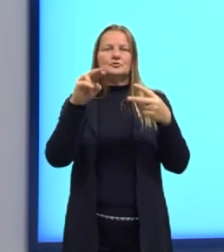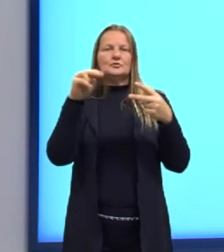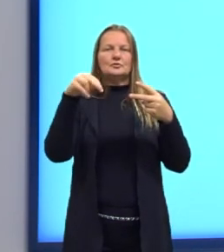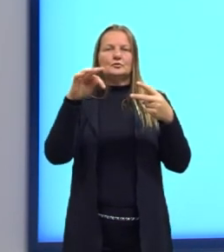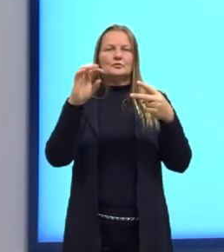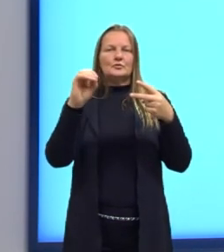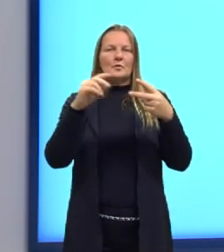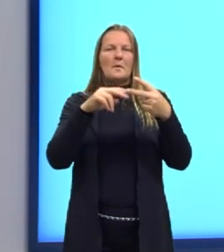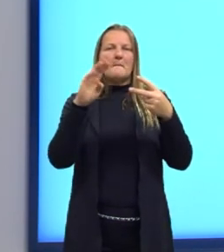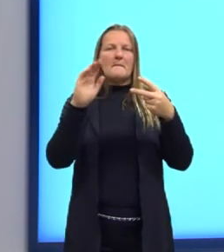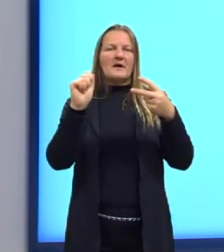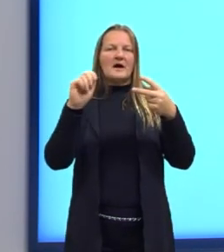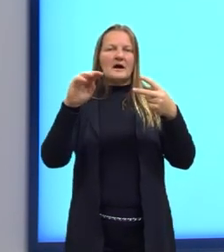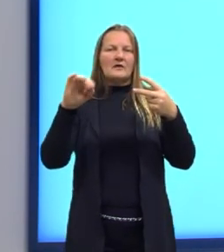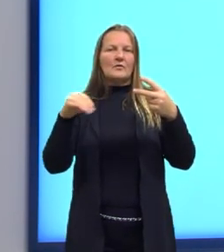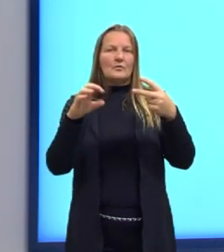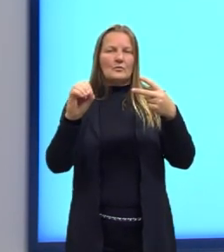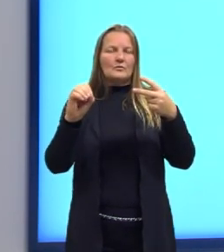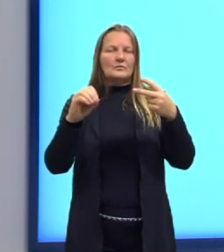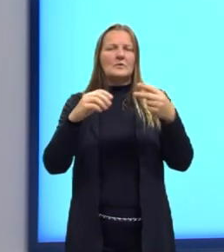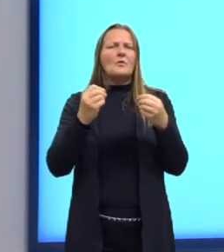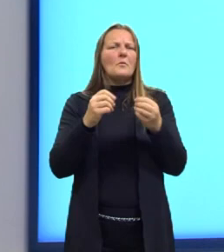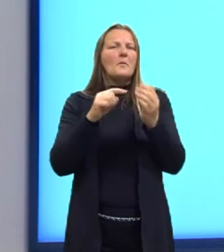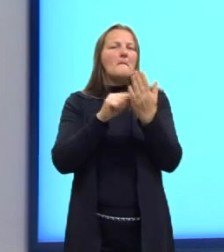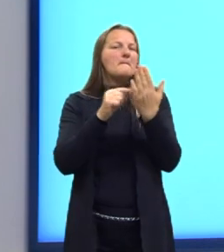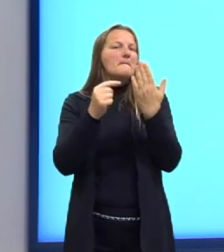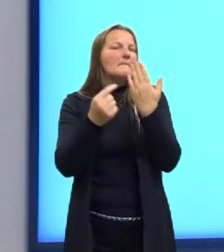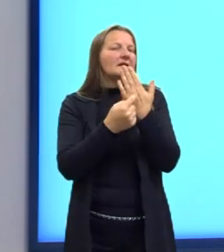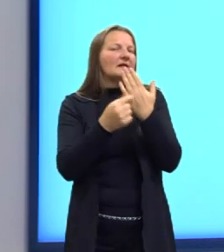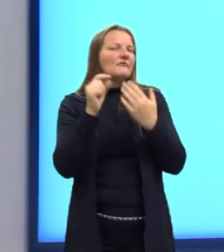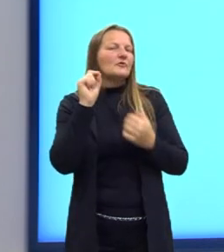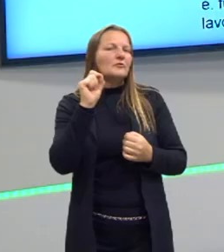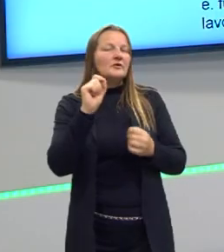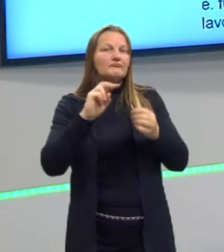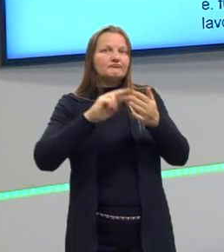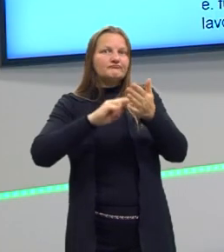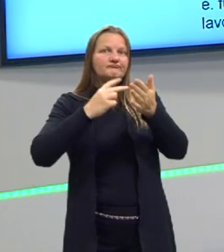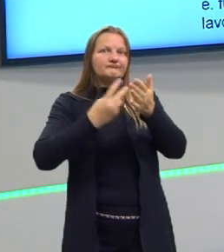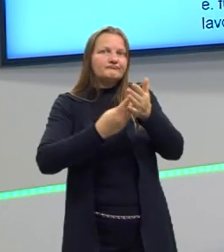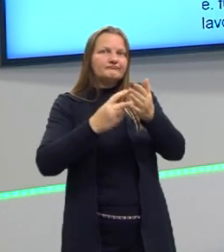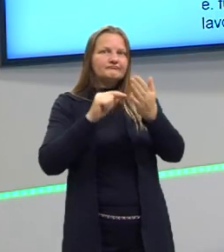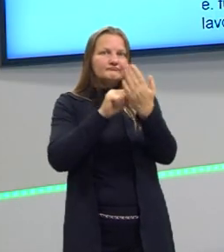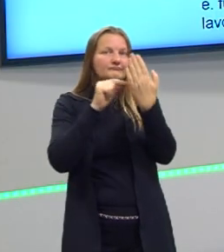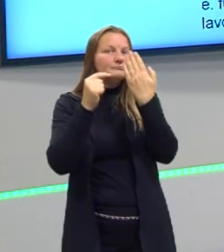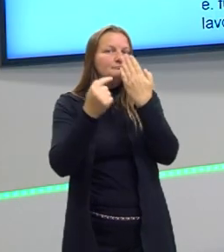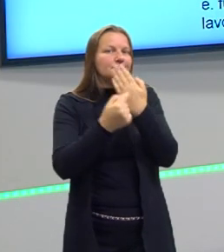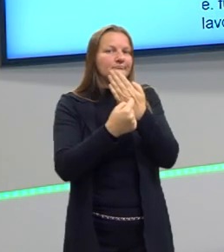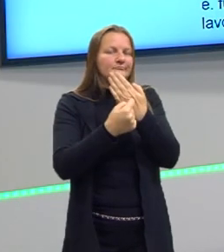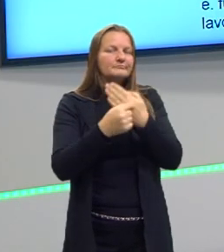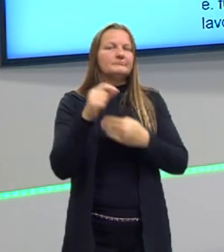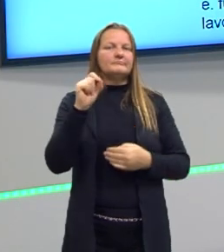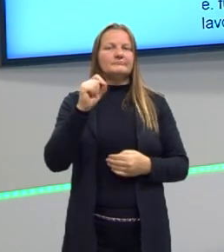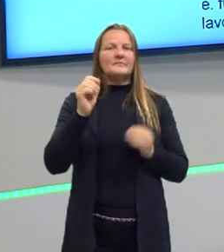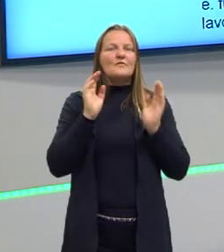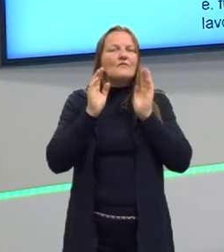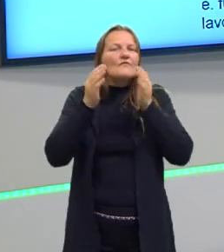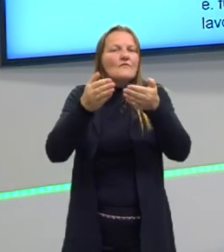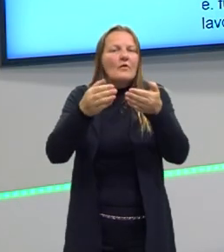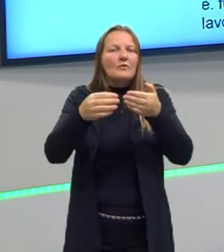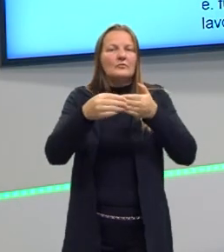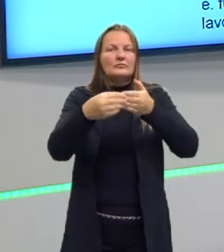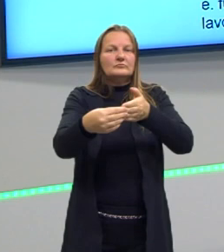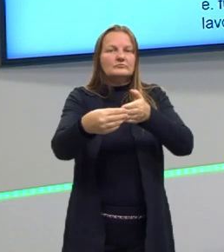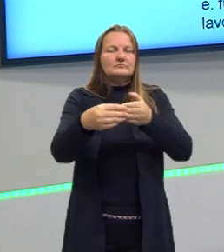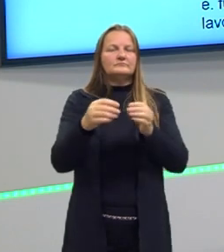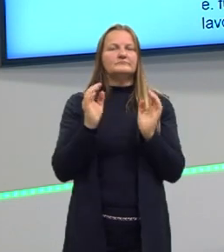usadas para indicar metaforicamente são a gente já sabe que a o foco